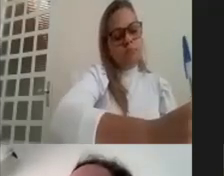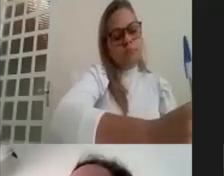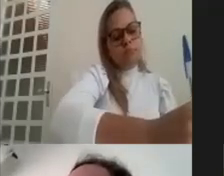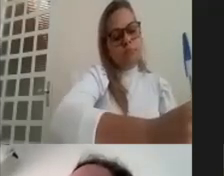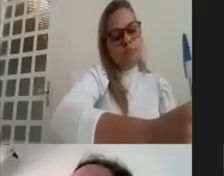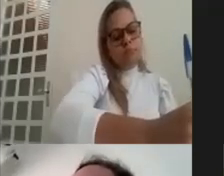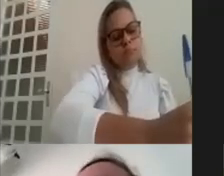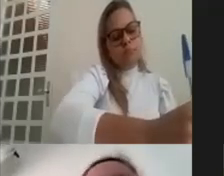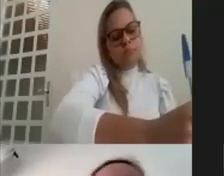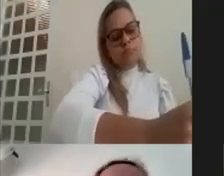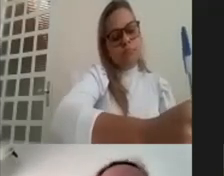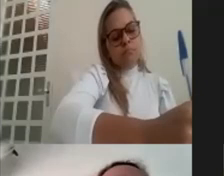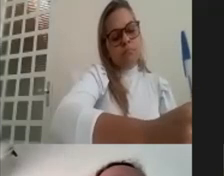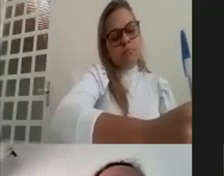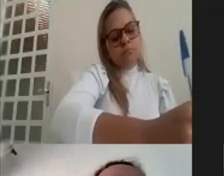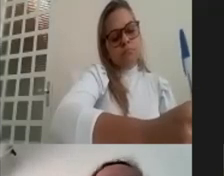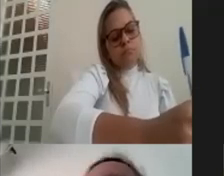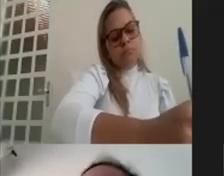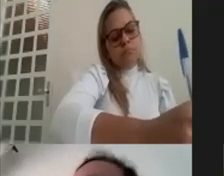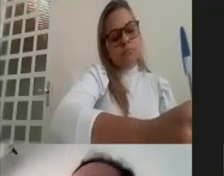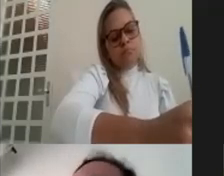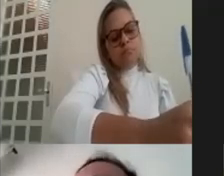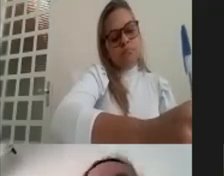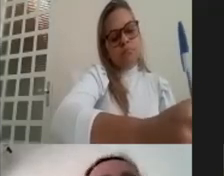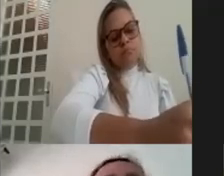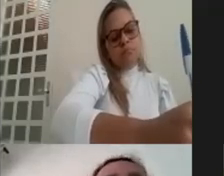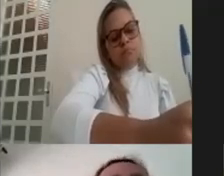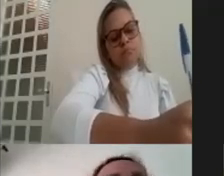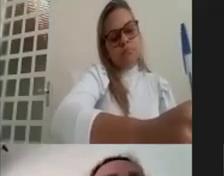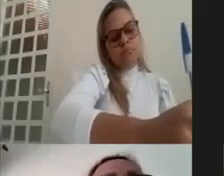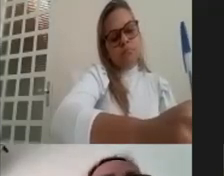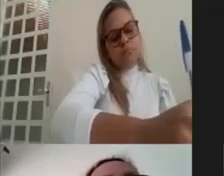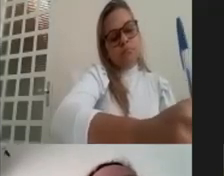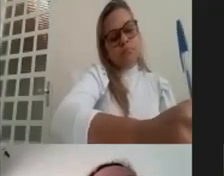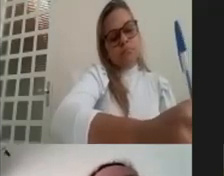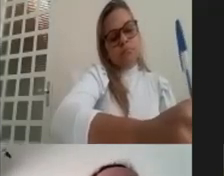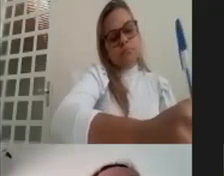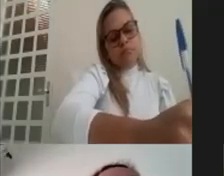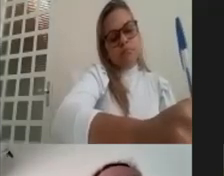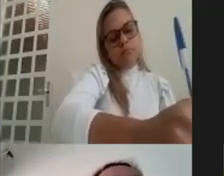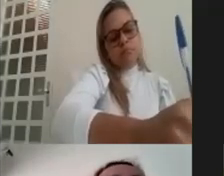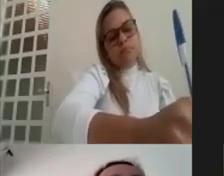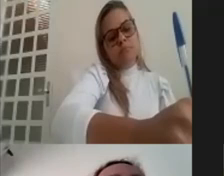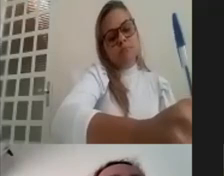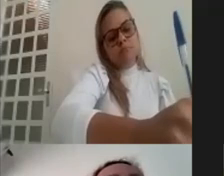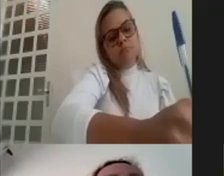Rose, vou ser indelicado e perguntar para você. Quantos anos você tem, Rose?